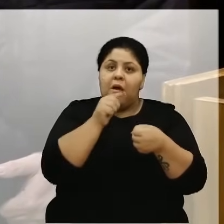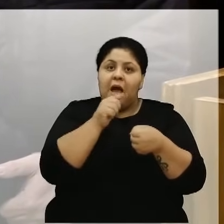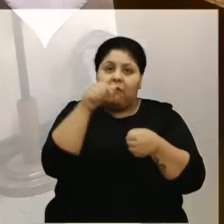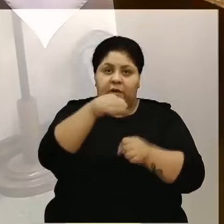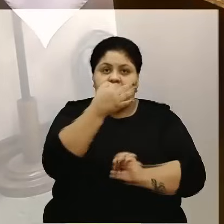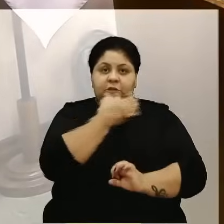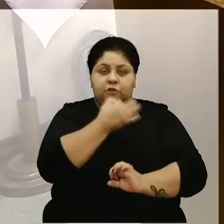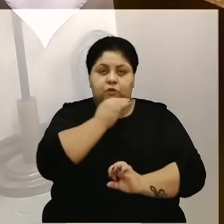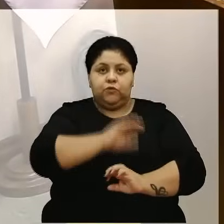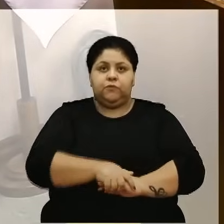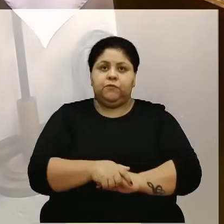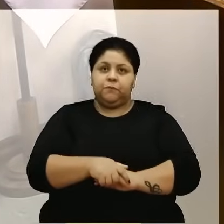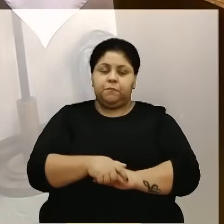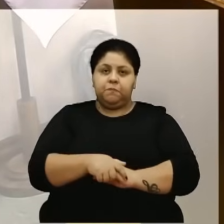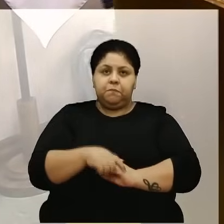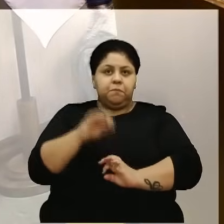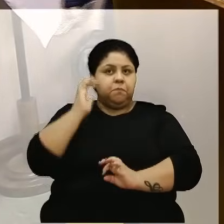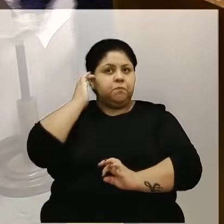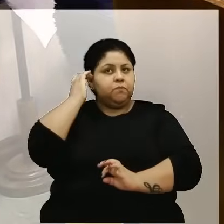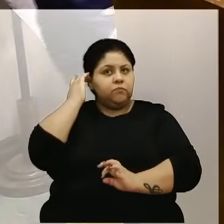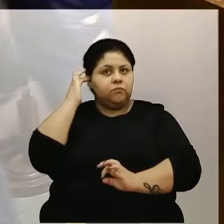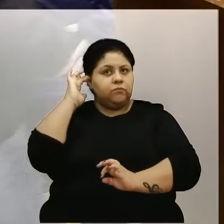Sul.